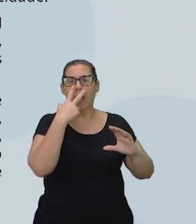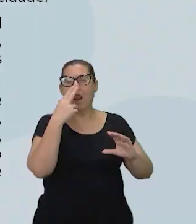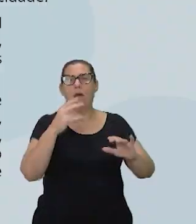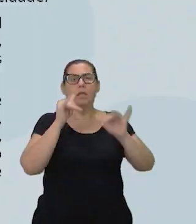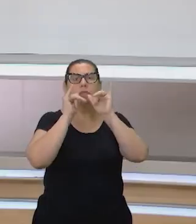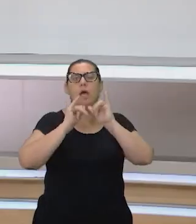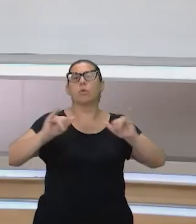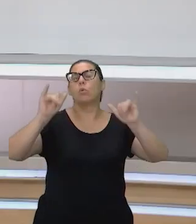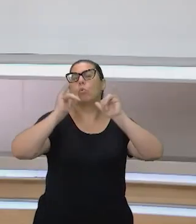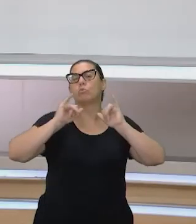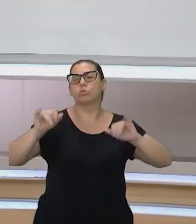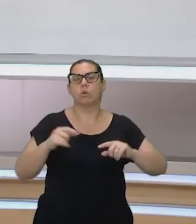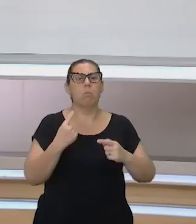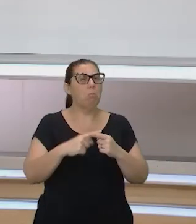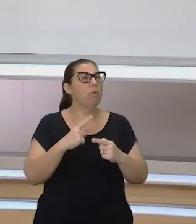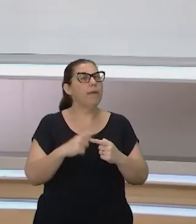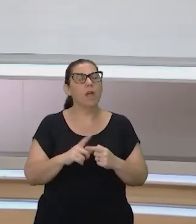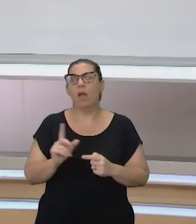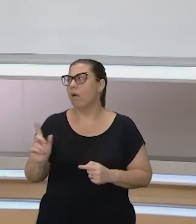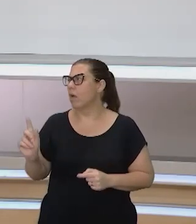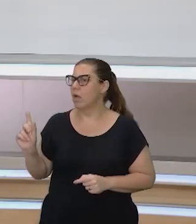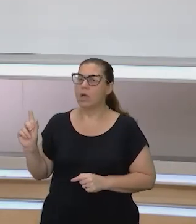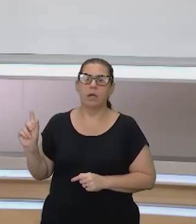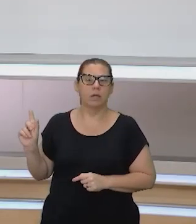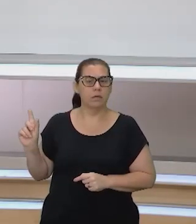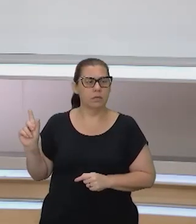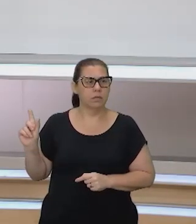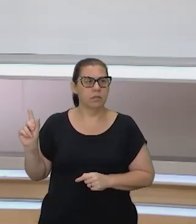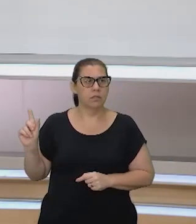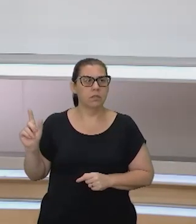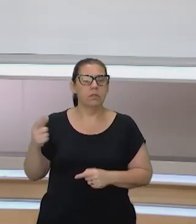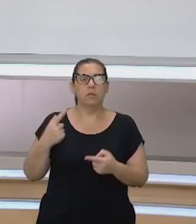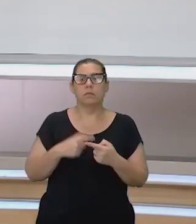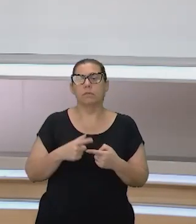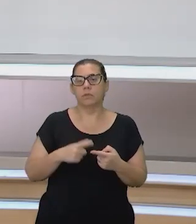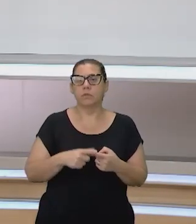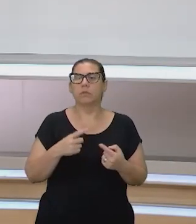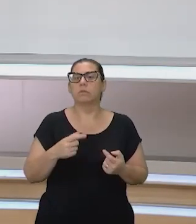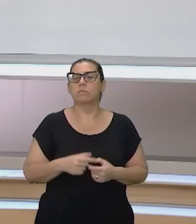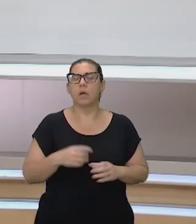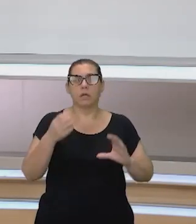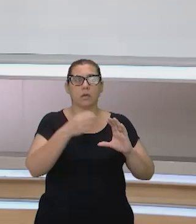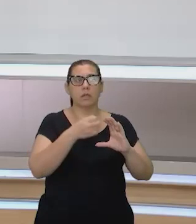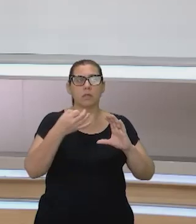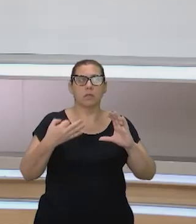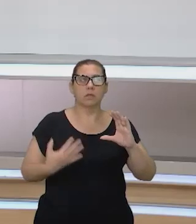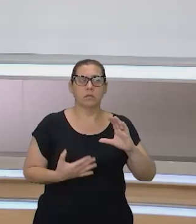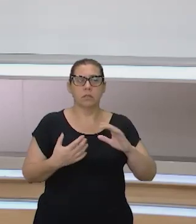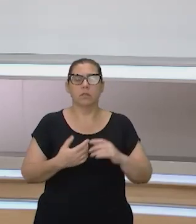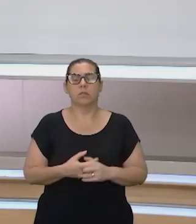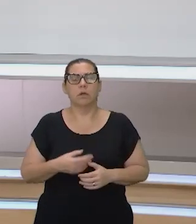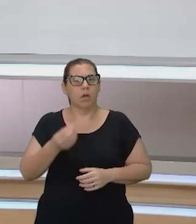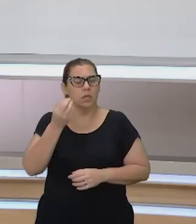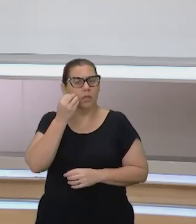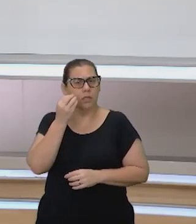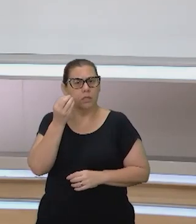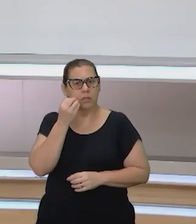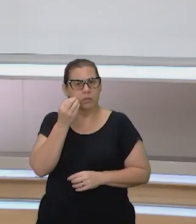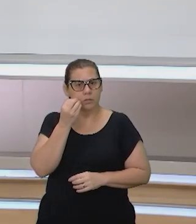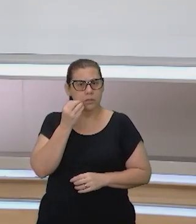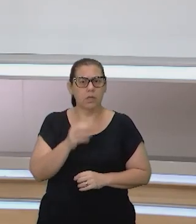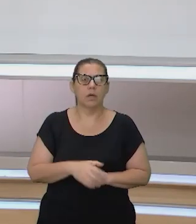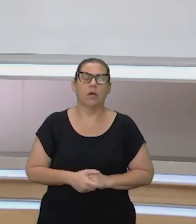propaganda. Por que isso aqui, né? Porque justamente, gente, a pop art, ela tem como característica essa busca, né?